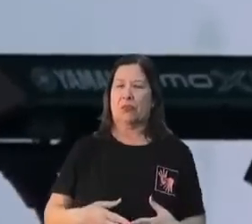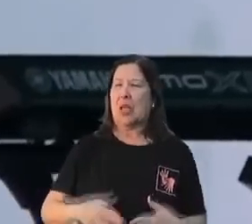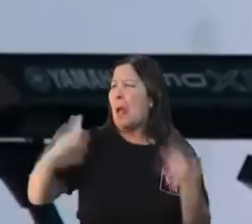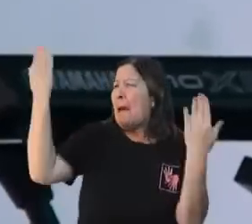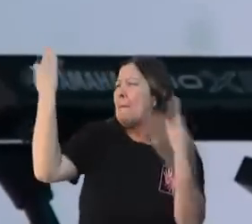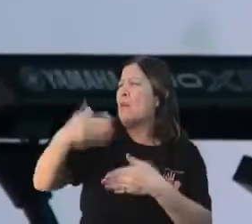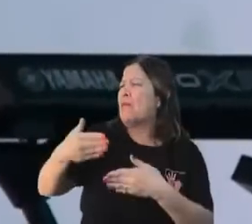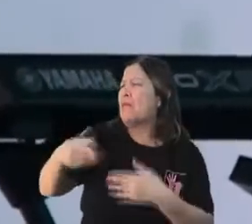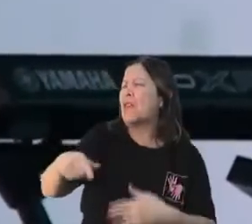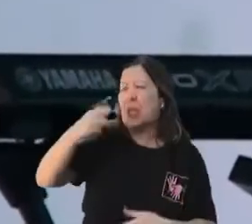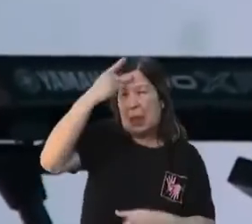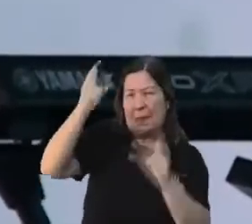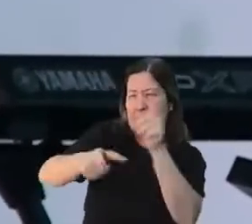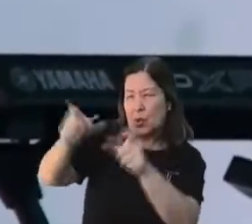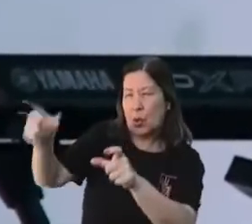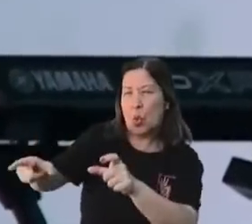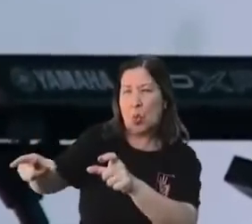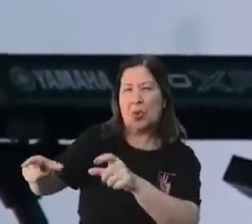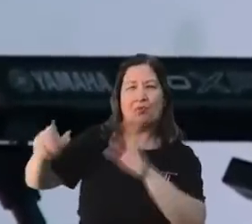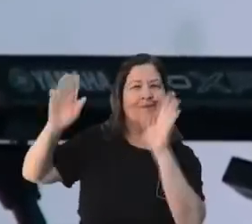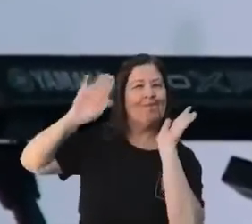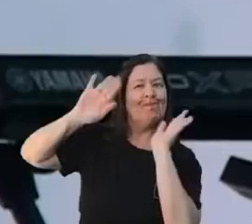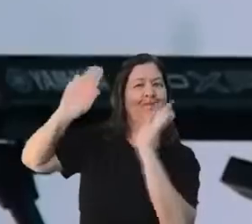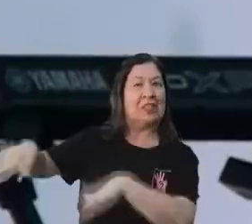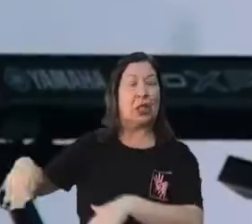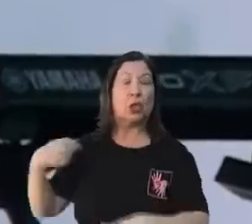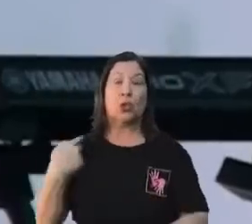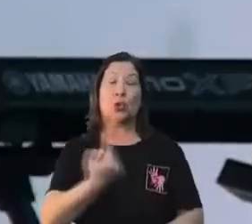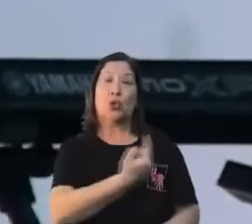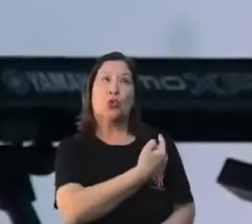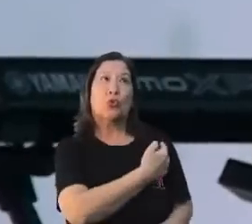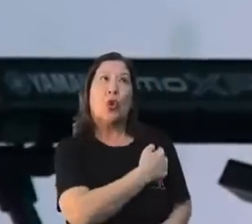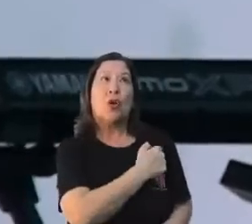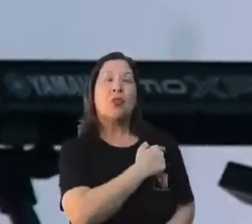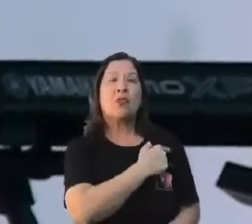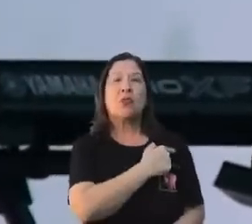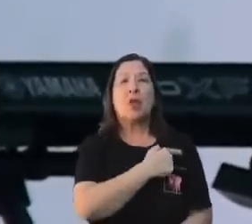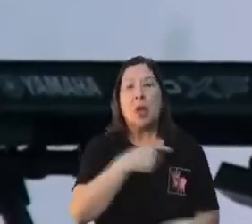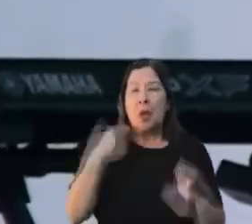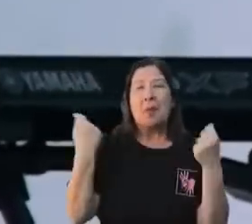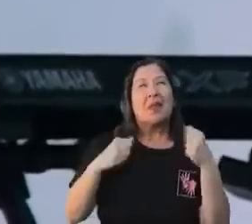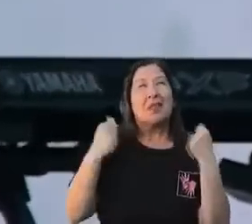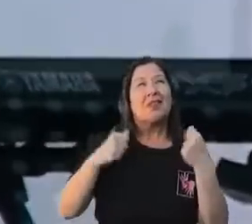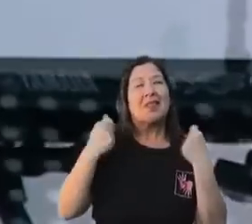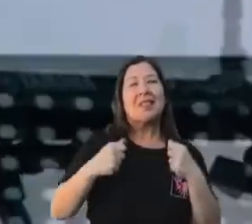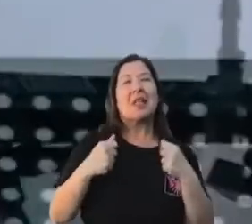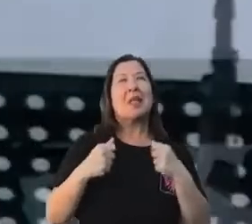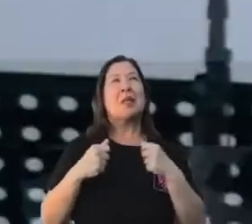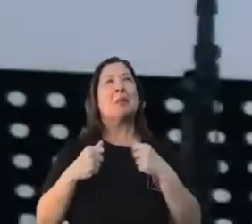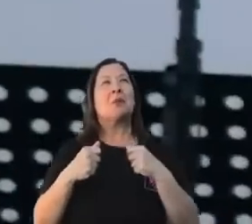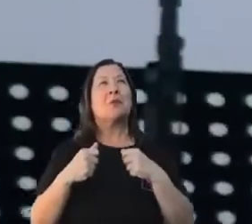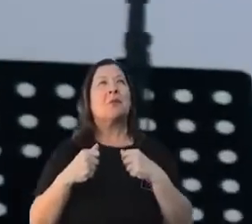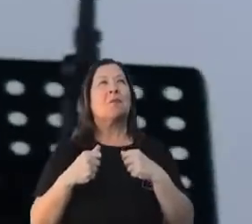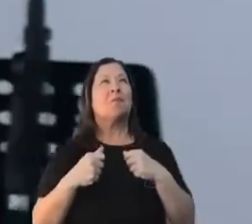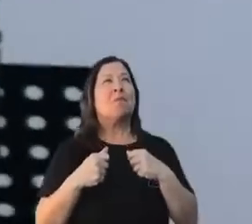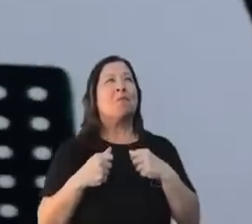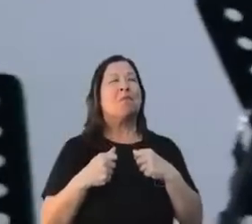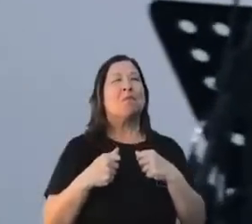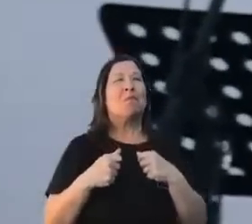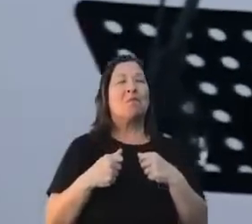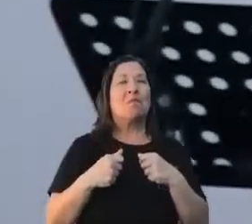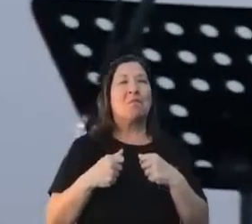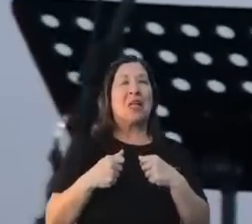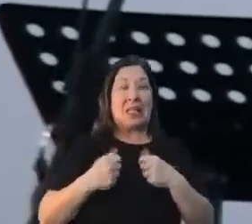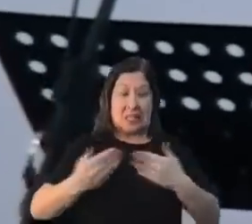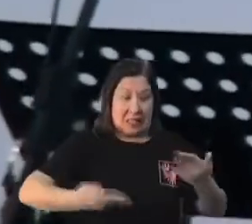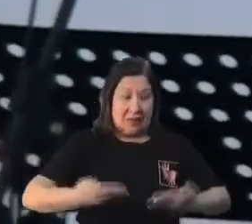Quem tem medo de críticas está mais interessado nos aplausos humanos do que na aprovação de Deus. Você está fazendo a obra de